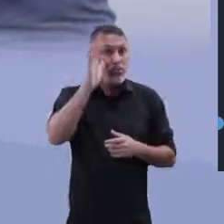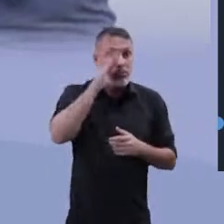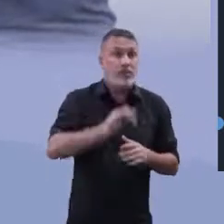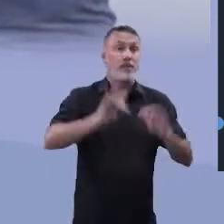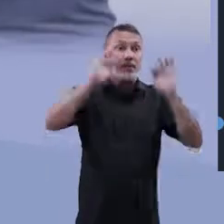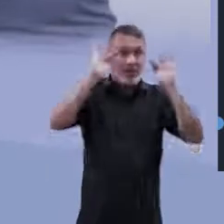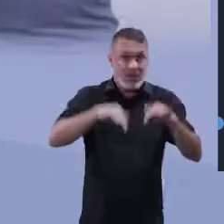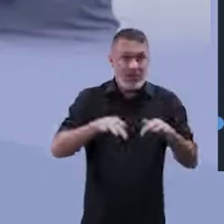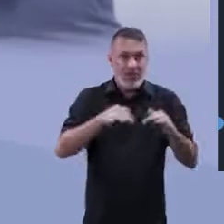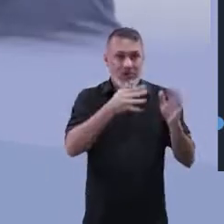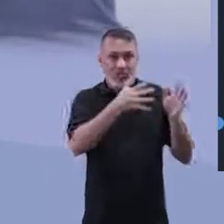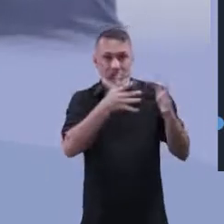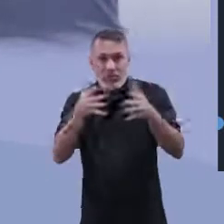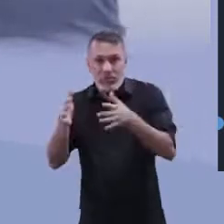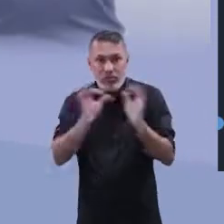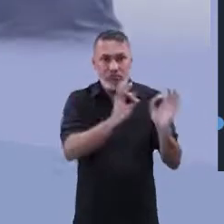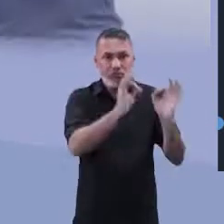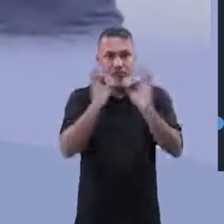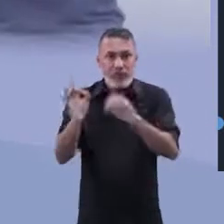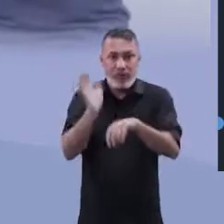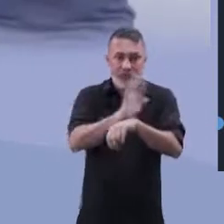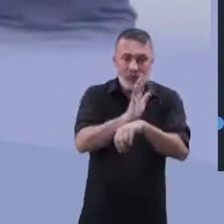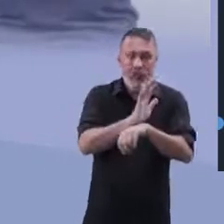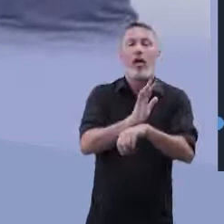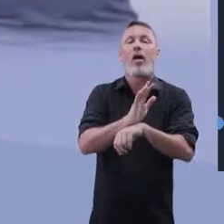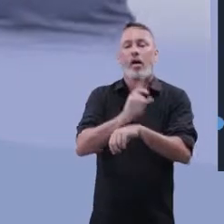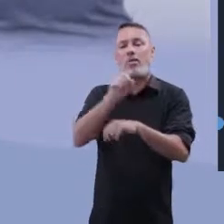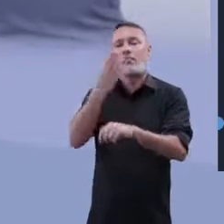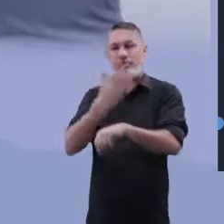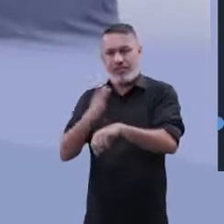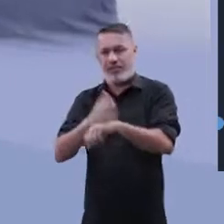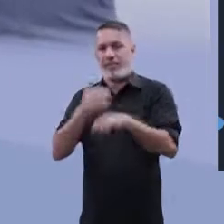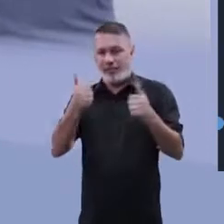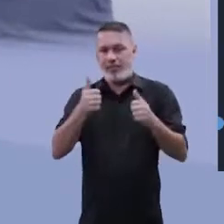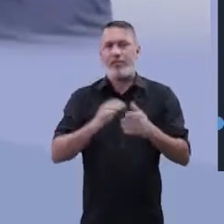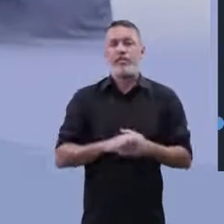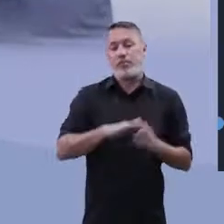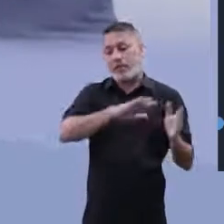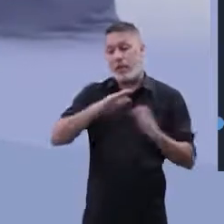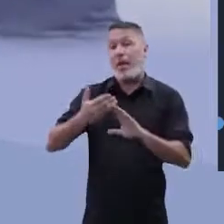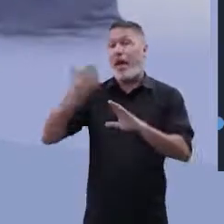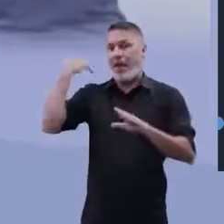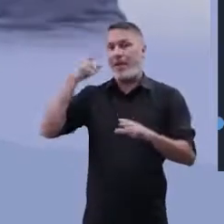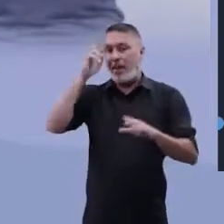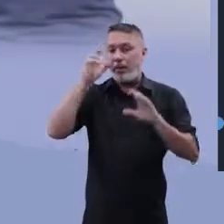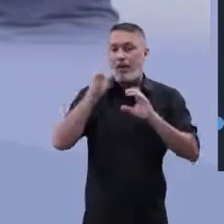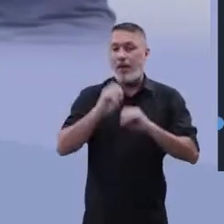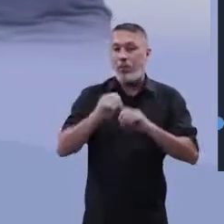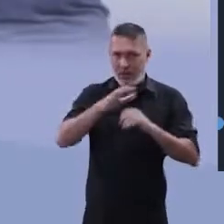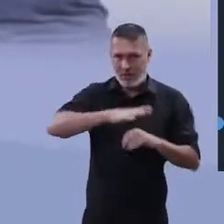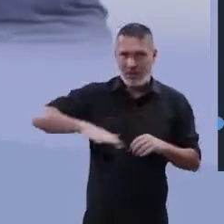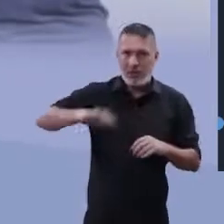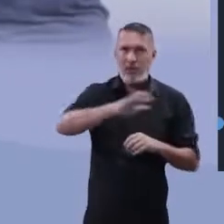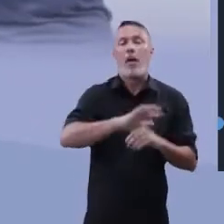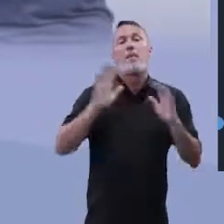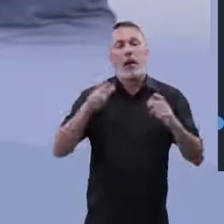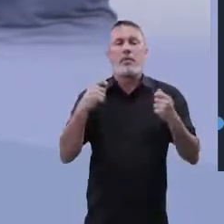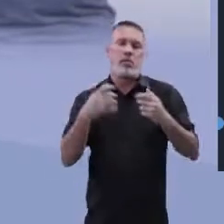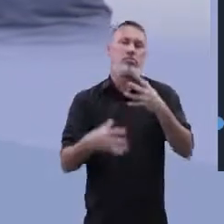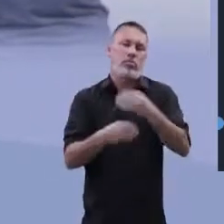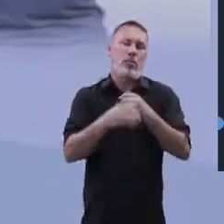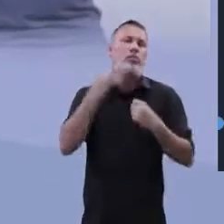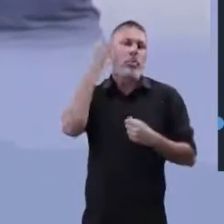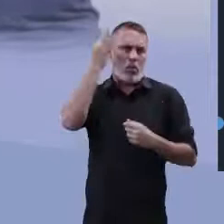vai escrever, beleza? Então, na aula passada também nós falamos que nós íamos começar sobre educação, mas obviamente nós precisamos falar um pouquinho